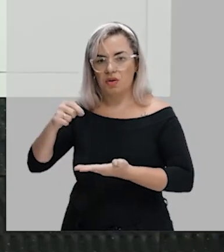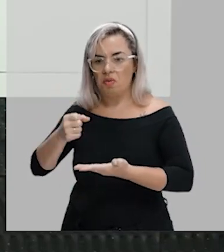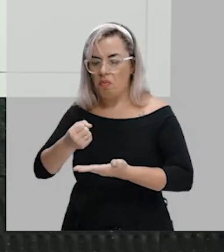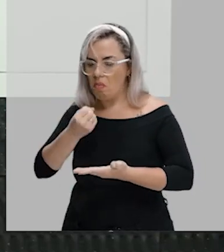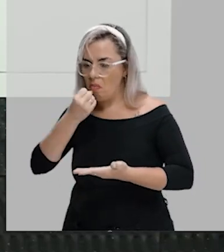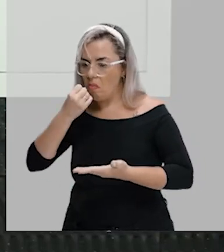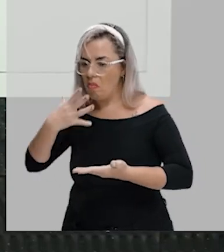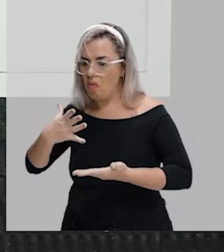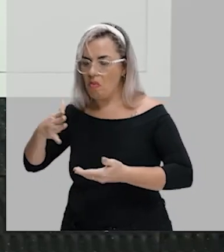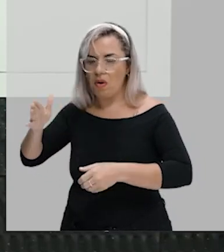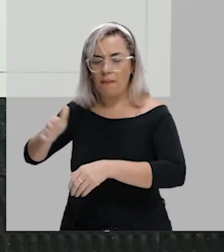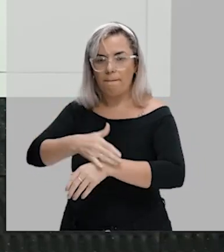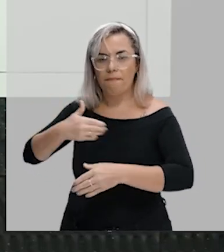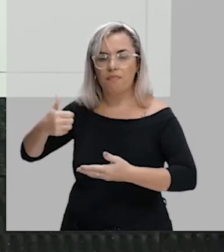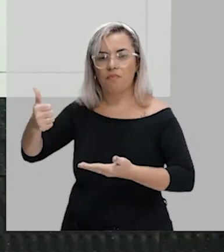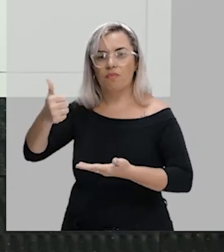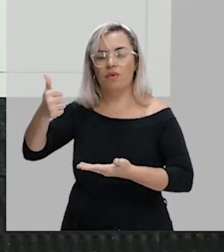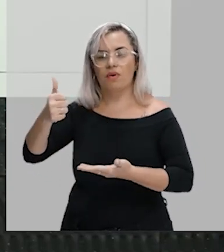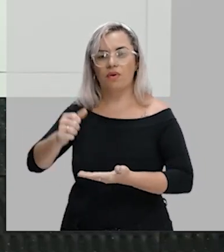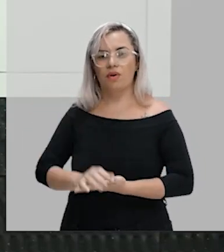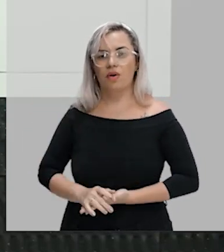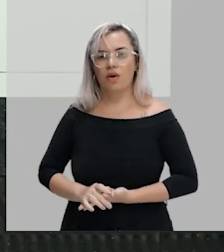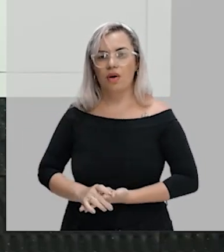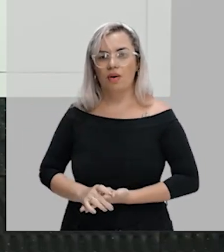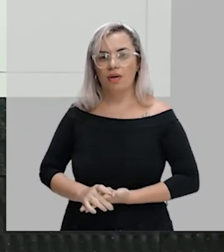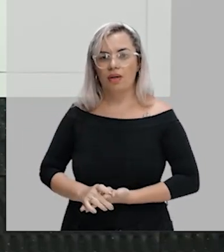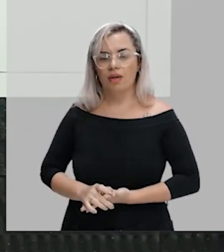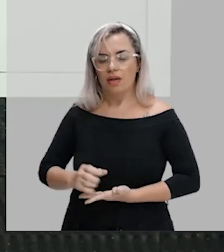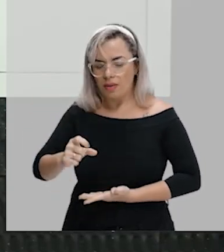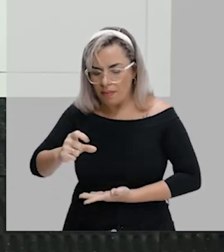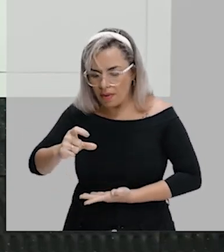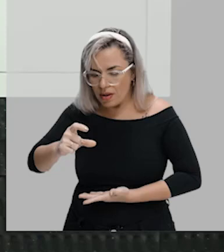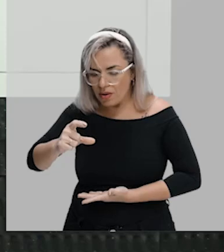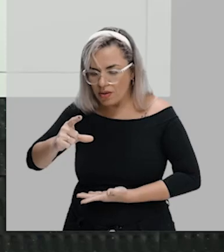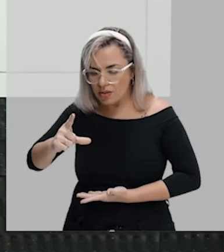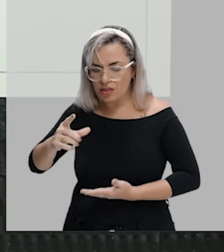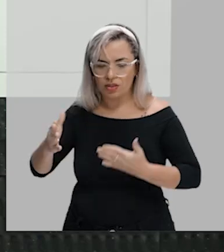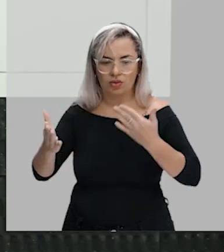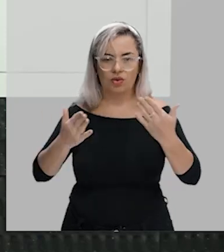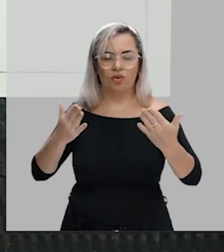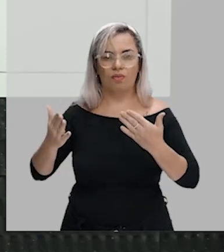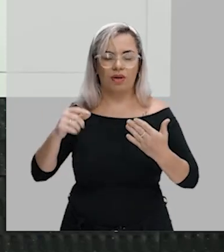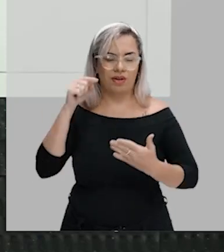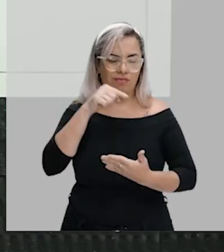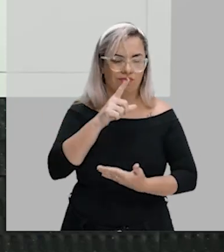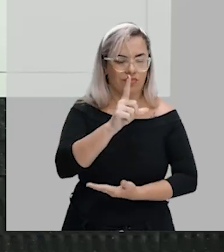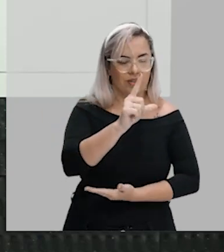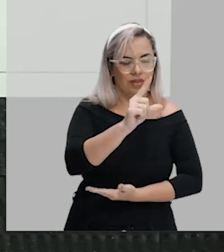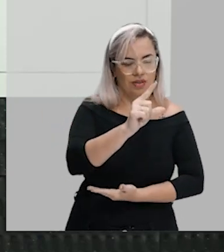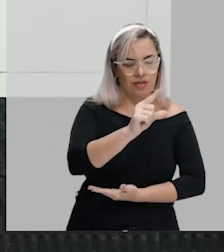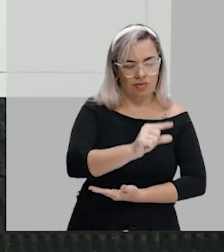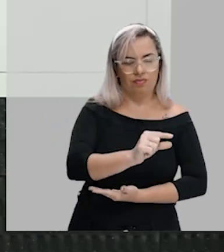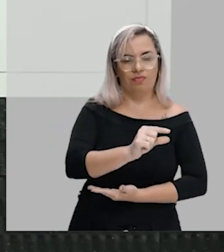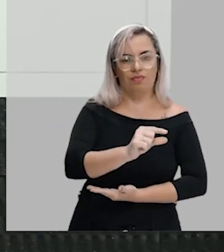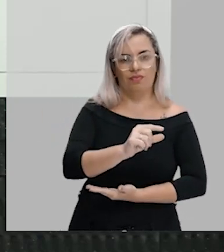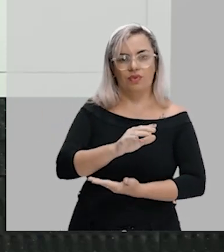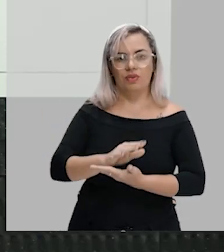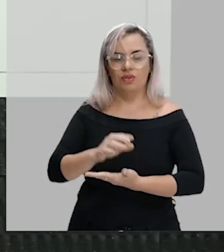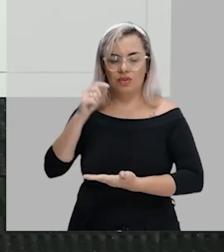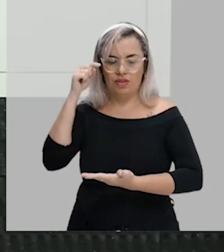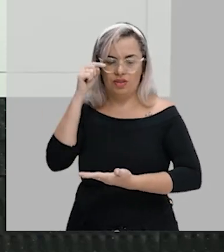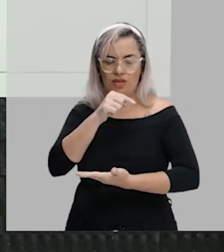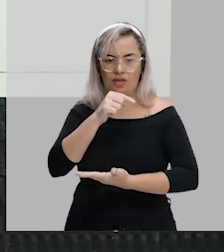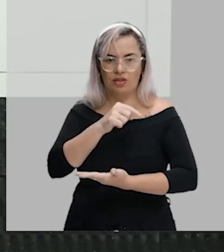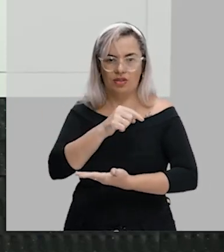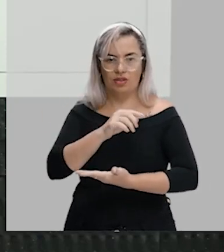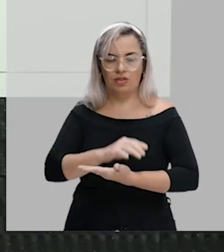melhor, certo? Porque ela é um pouco mais energética do que a AM. A AM eu só aumento a minha